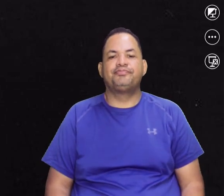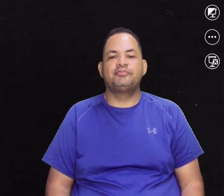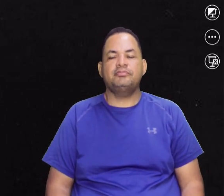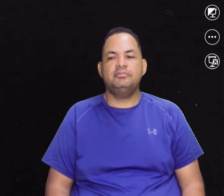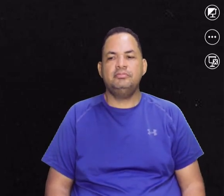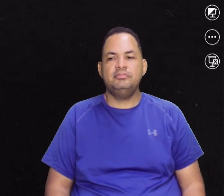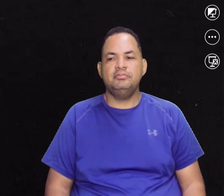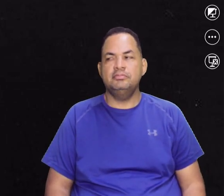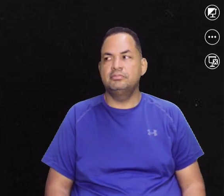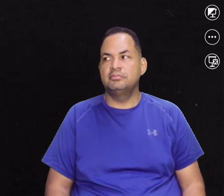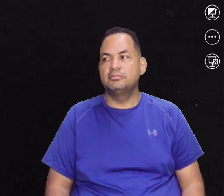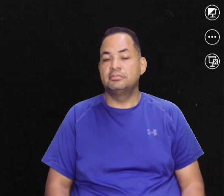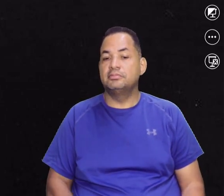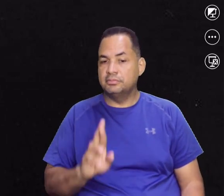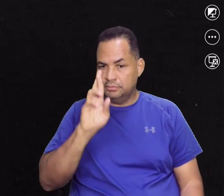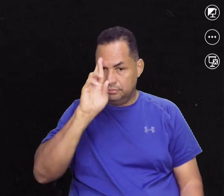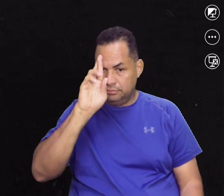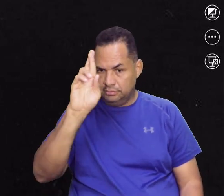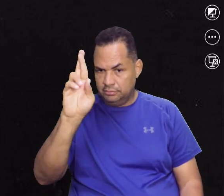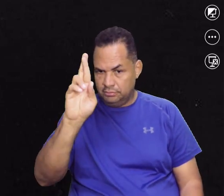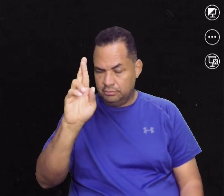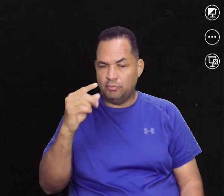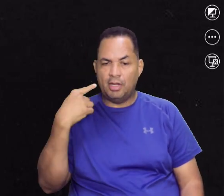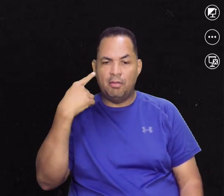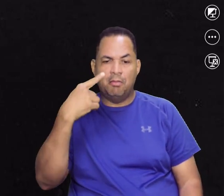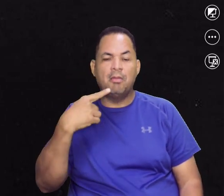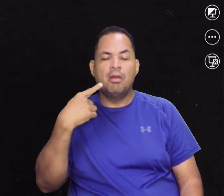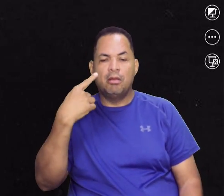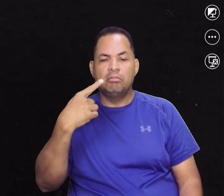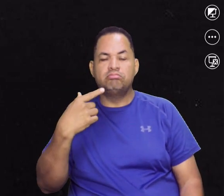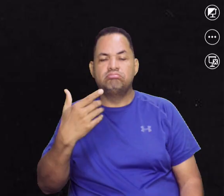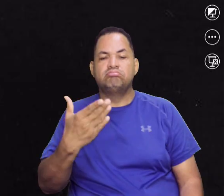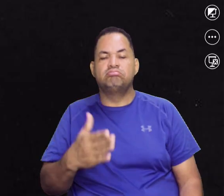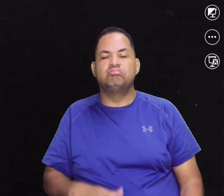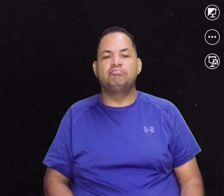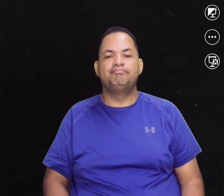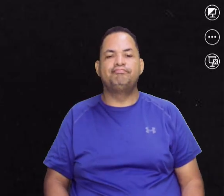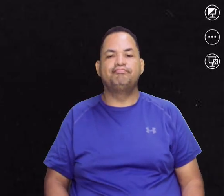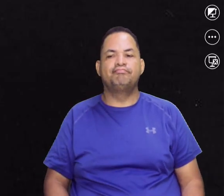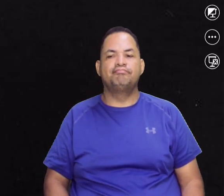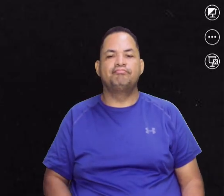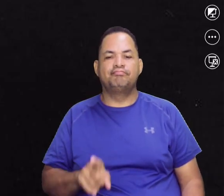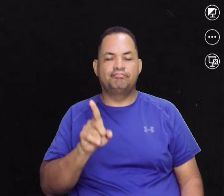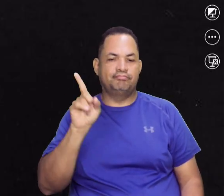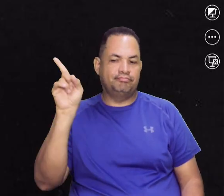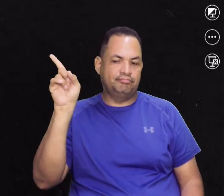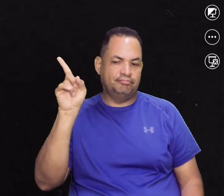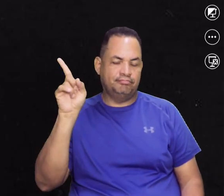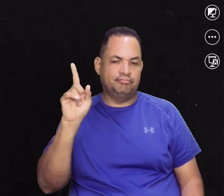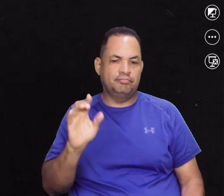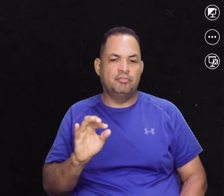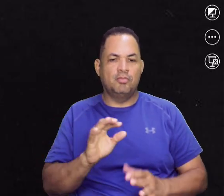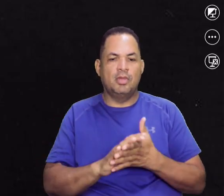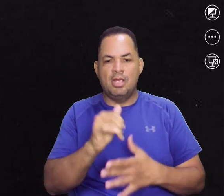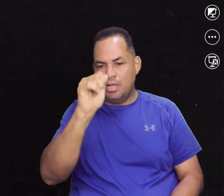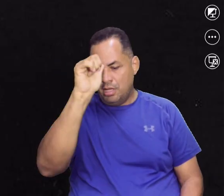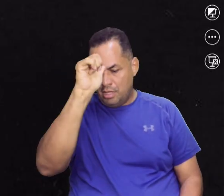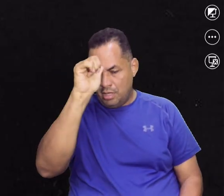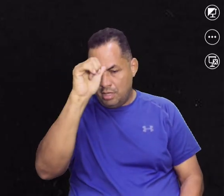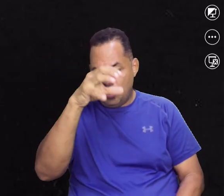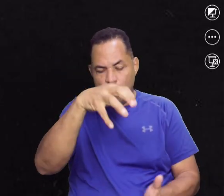liderada por esse advogado hindu, que é o Mahatma Gandhi. Pessoal, a Índia era a